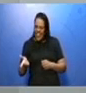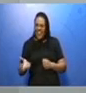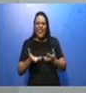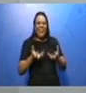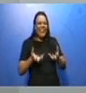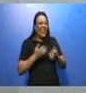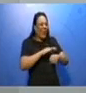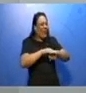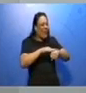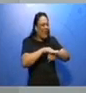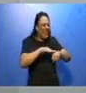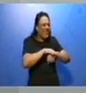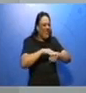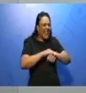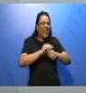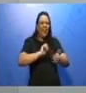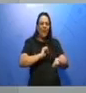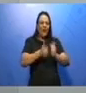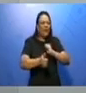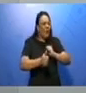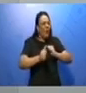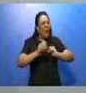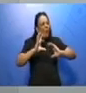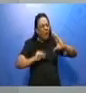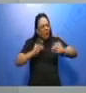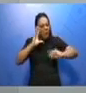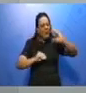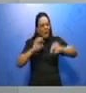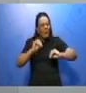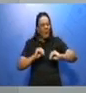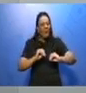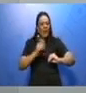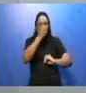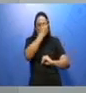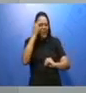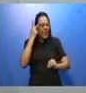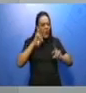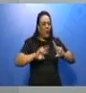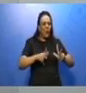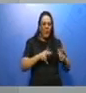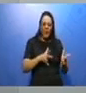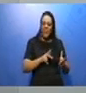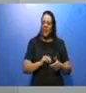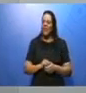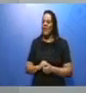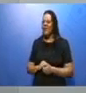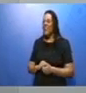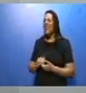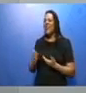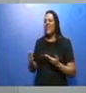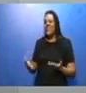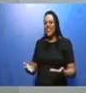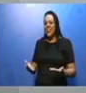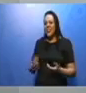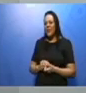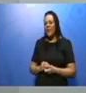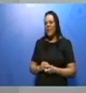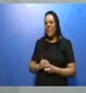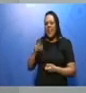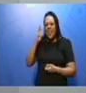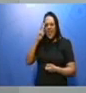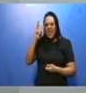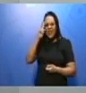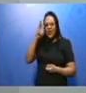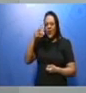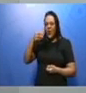trocar ideia com uma pessoa completamente diferente. E aí, então, essa história nos faz pensar como que esses relatos, essas